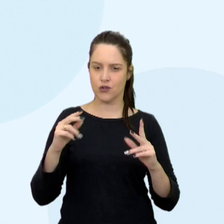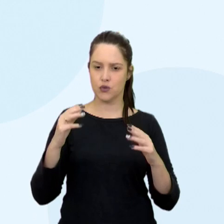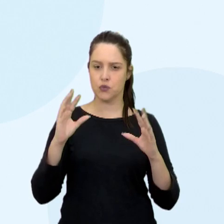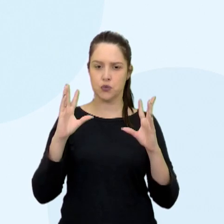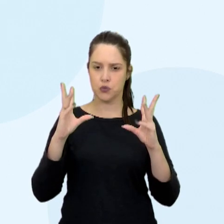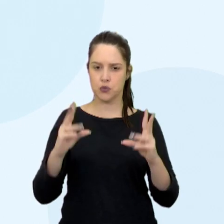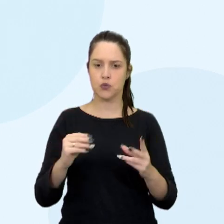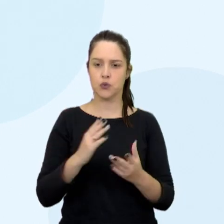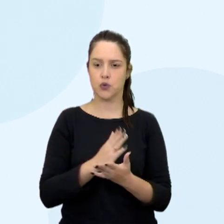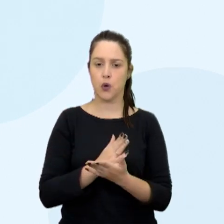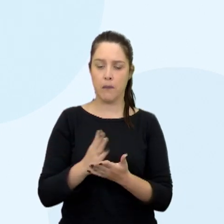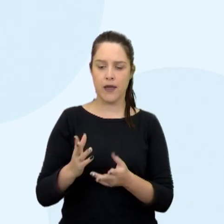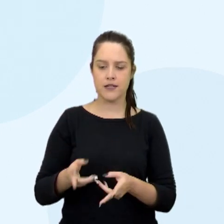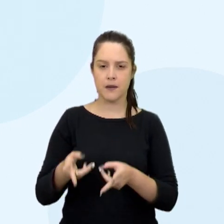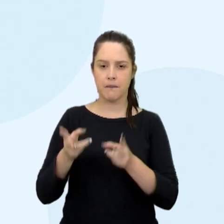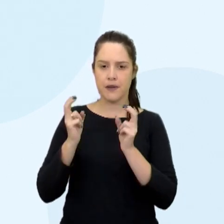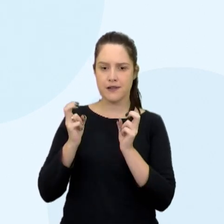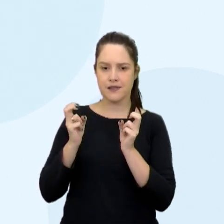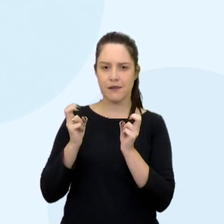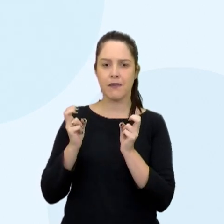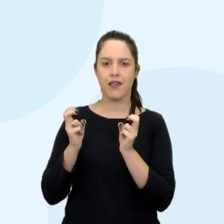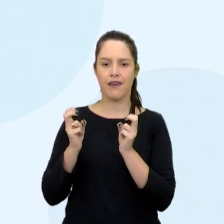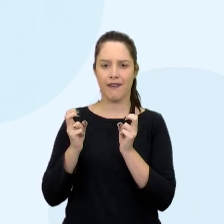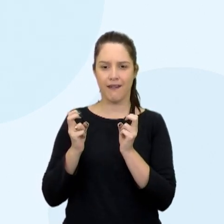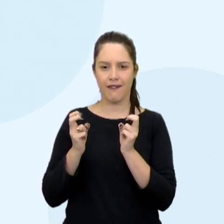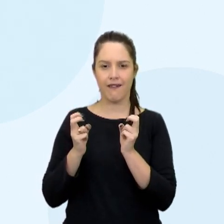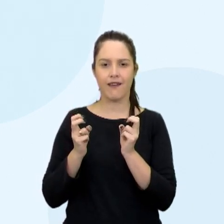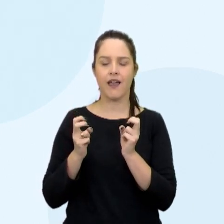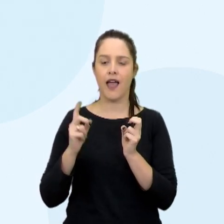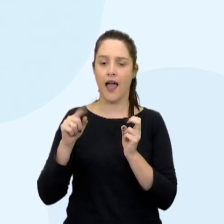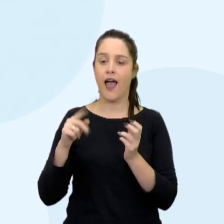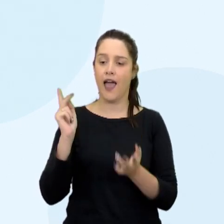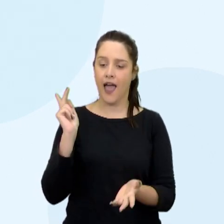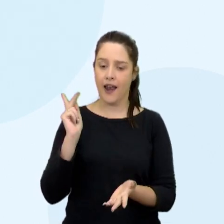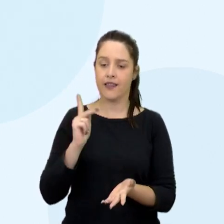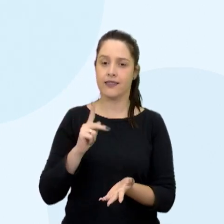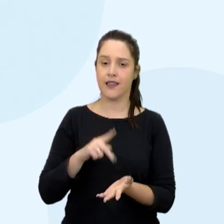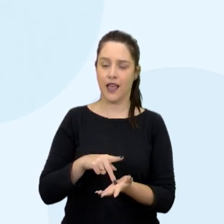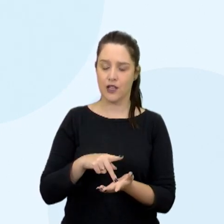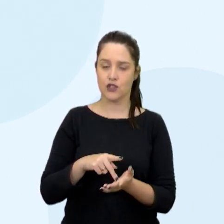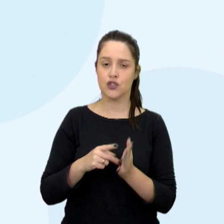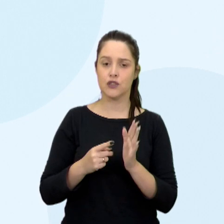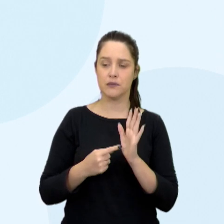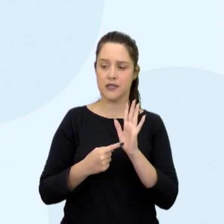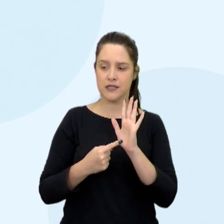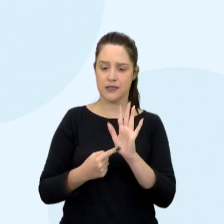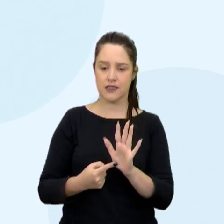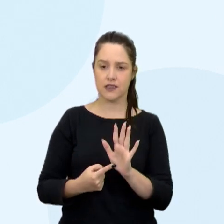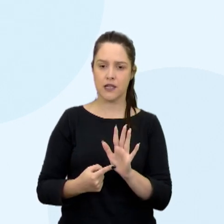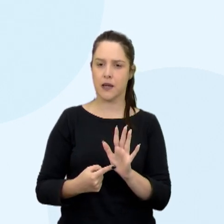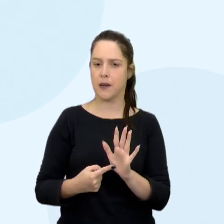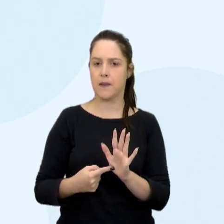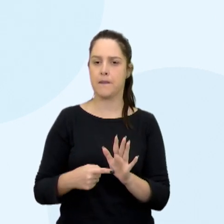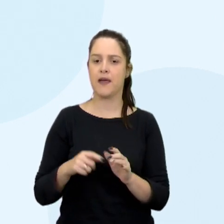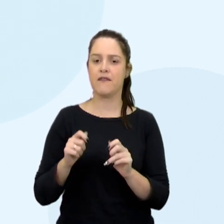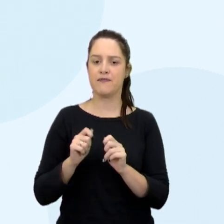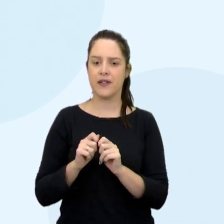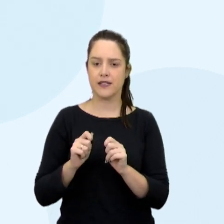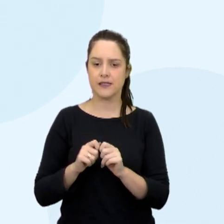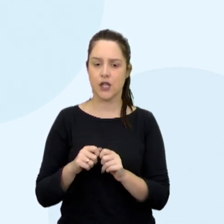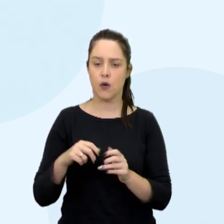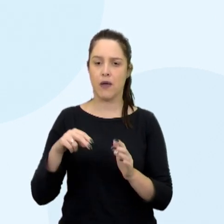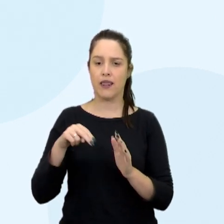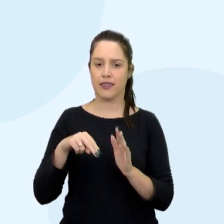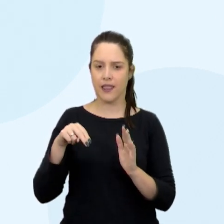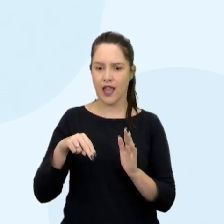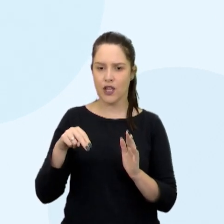já começa a perceber a realidade sendo apresentada nesta obra. E depois, tem uma narrativa ou não